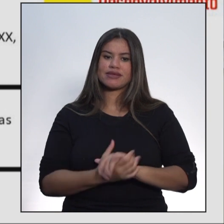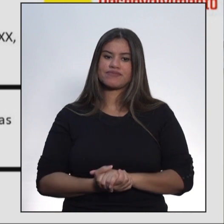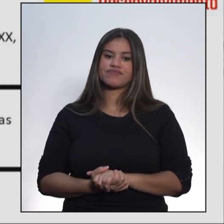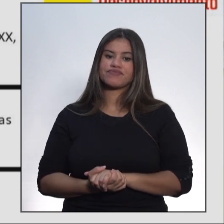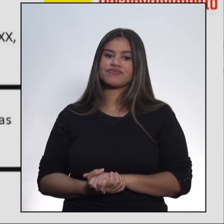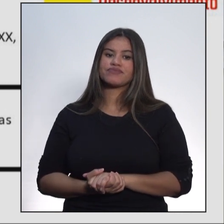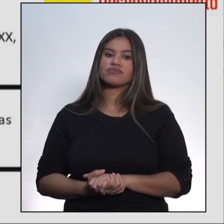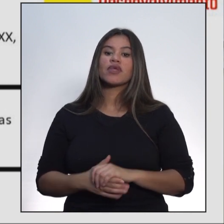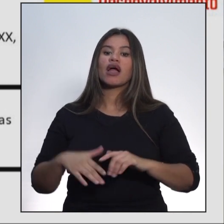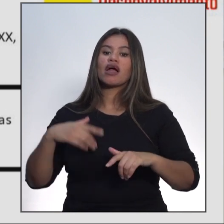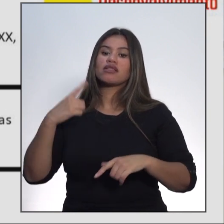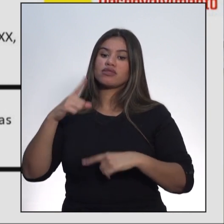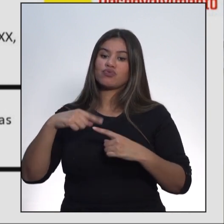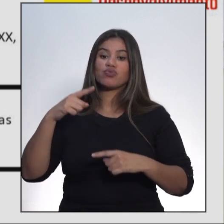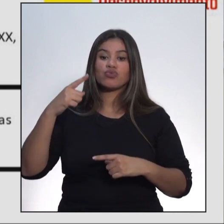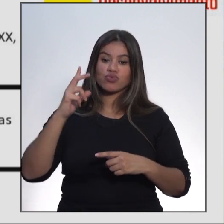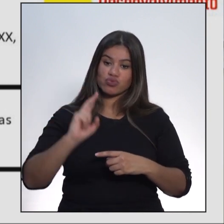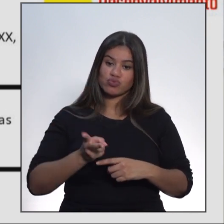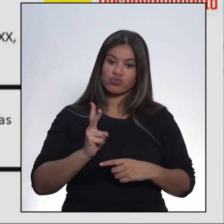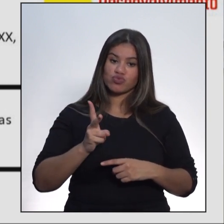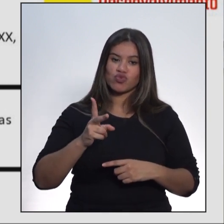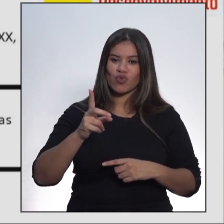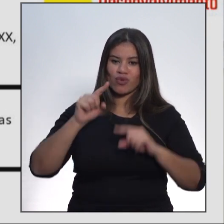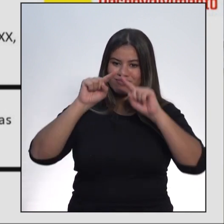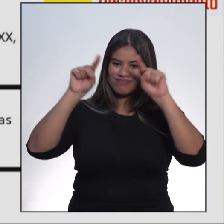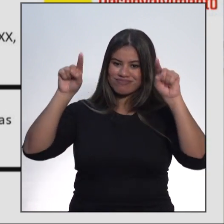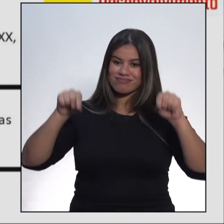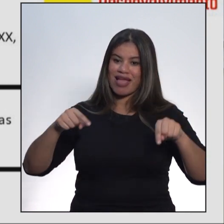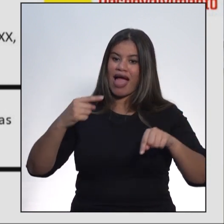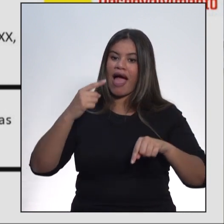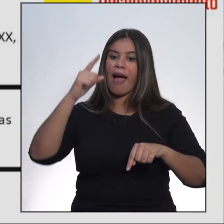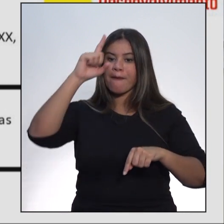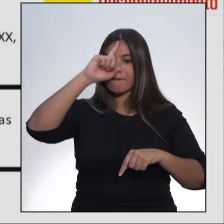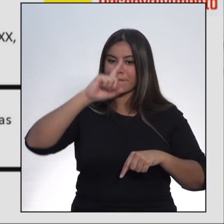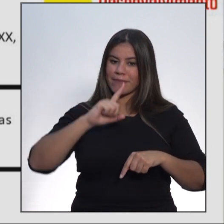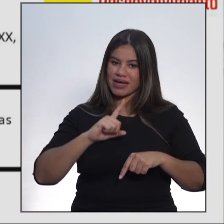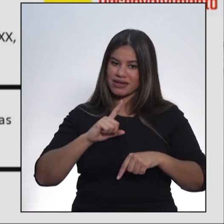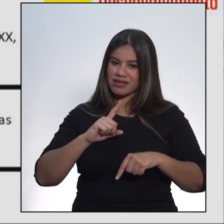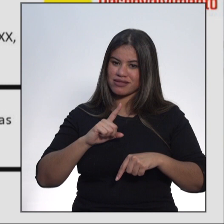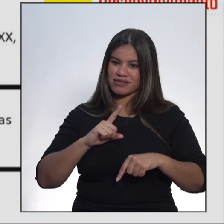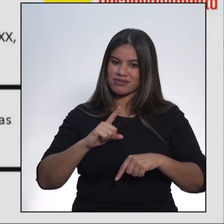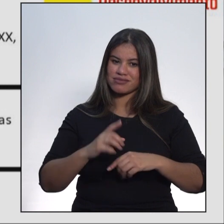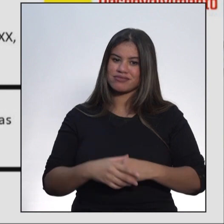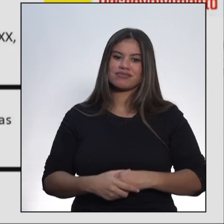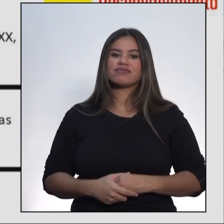continuando esse pensamento. Depois nós temos a parte do